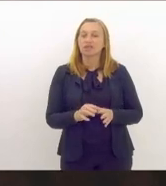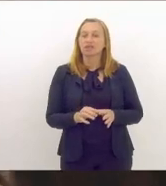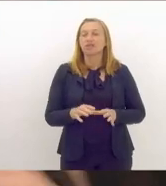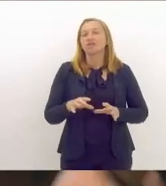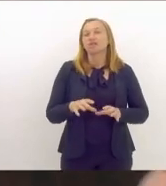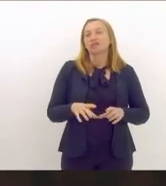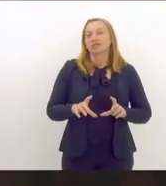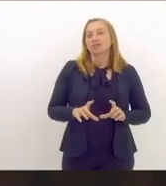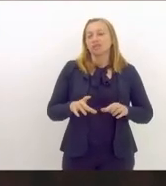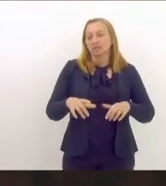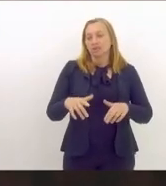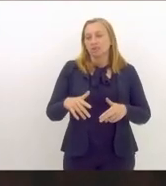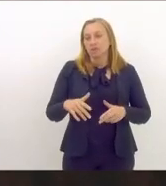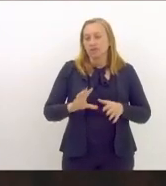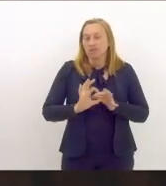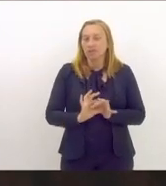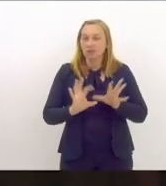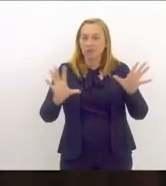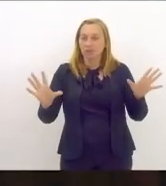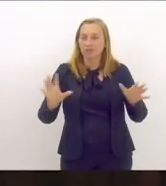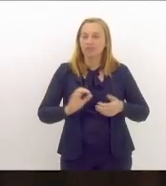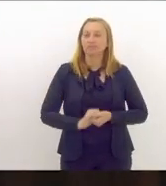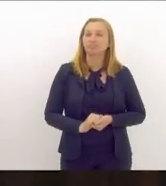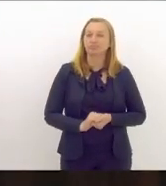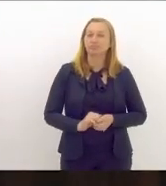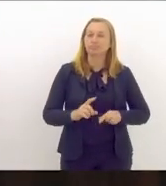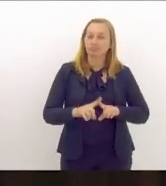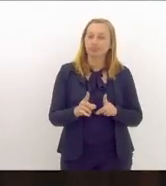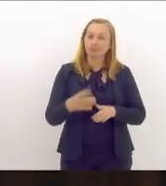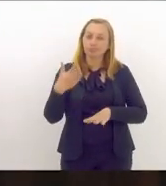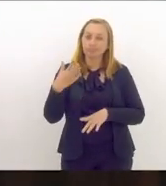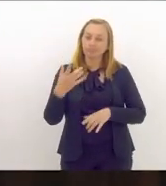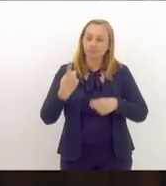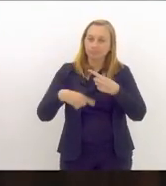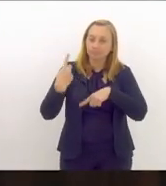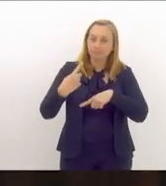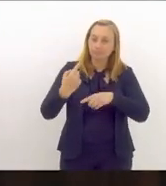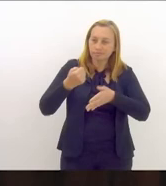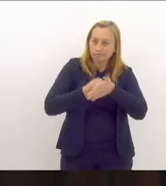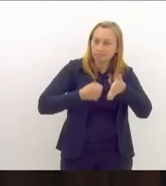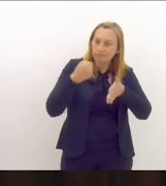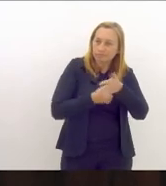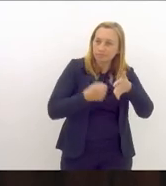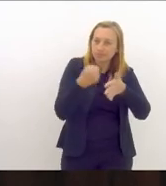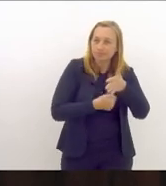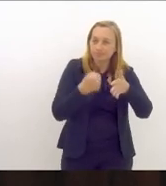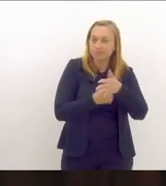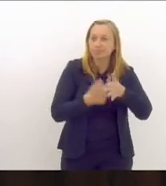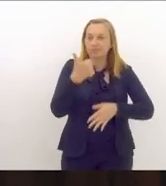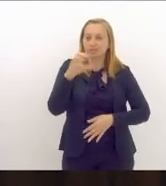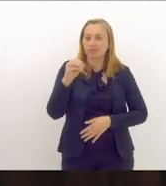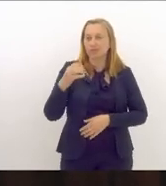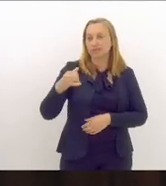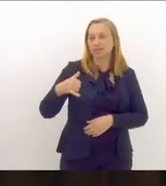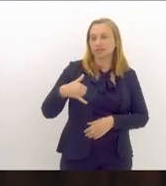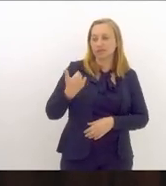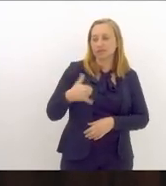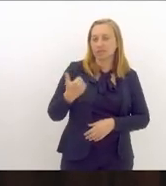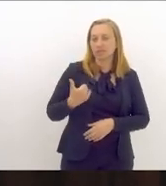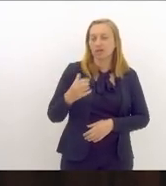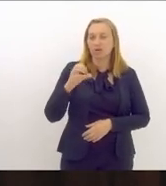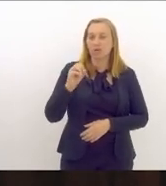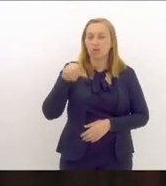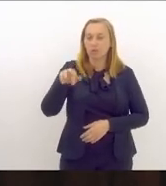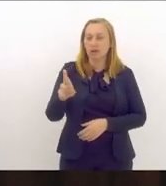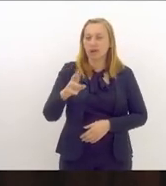campo progressista e dos democratas. Mas esse sucesso veio de muita batalha. Aos 10 anos, Omar Júnior